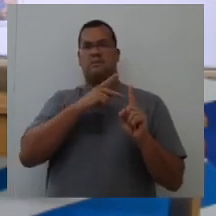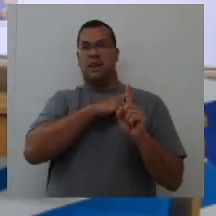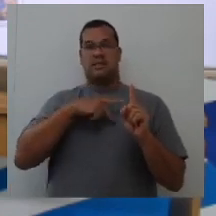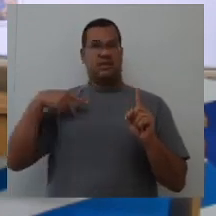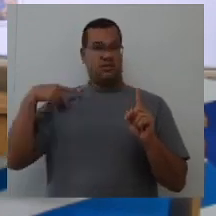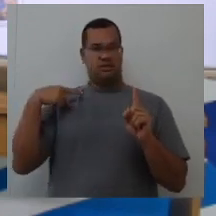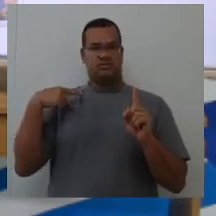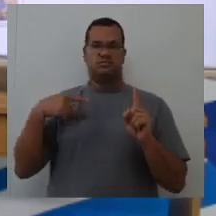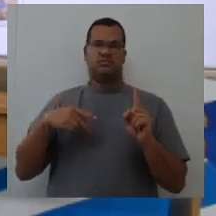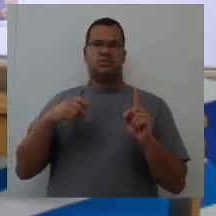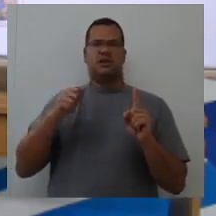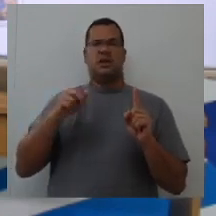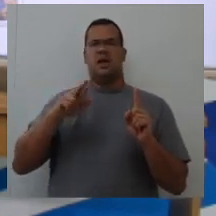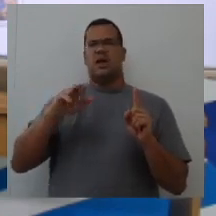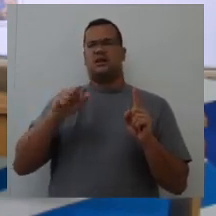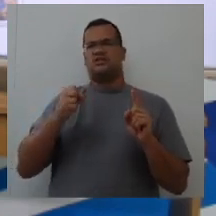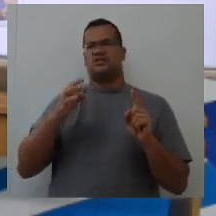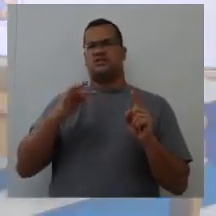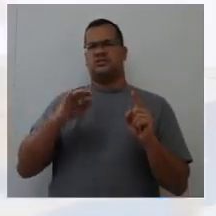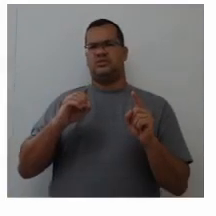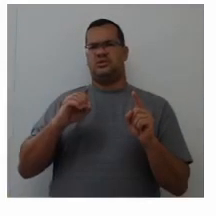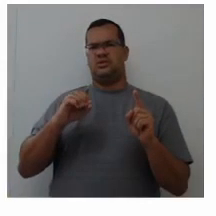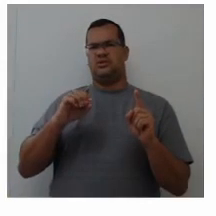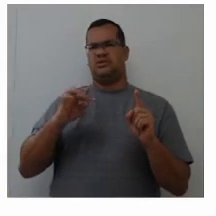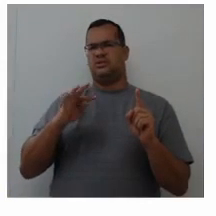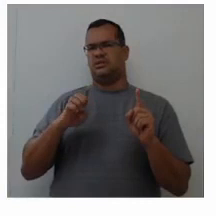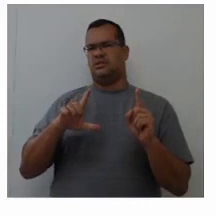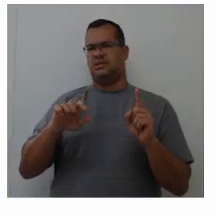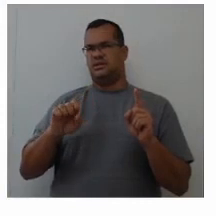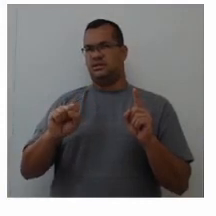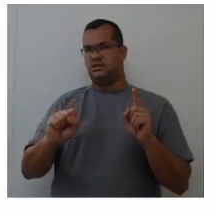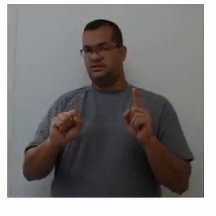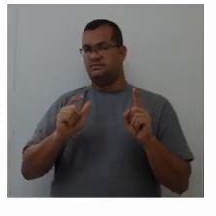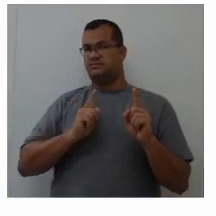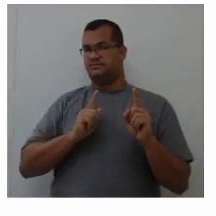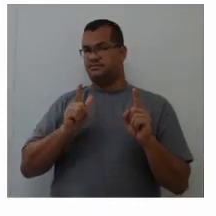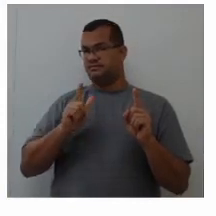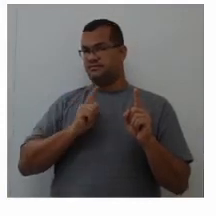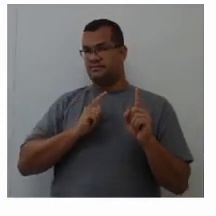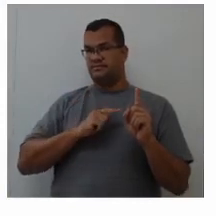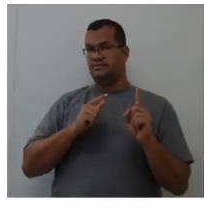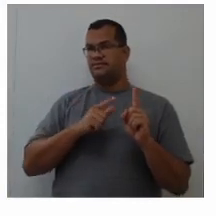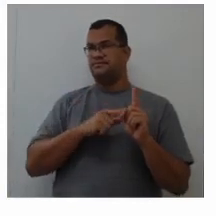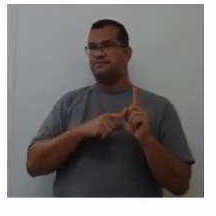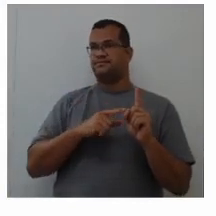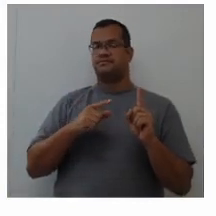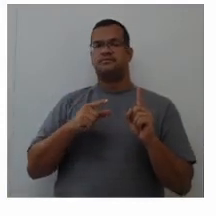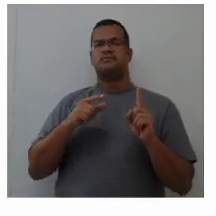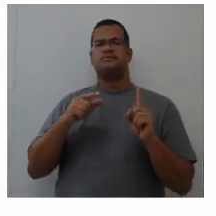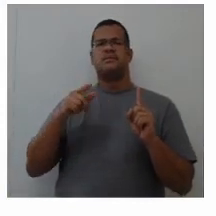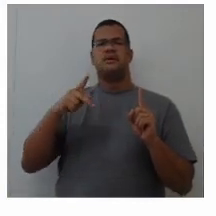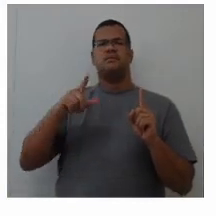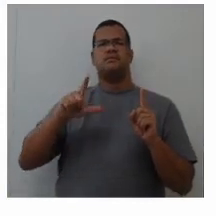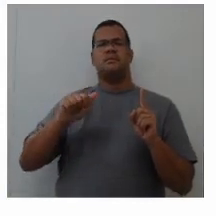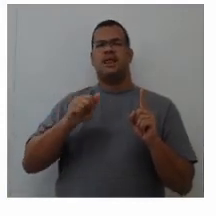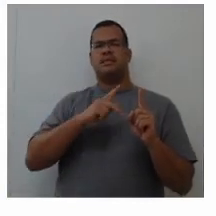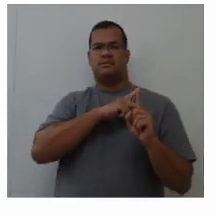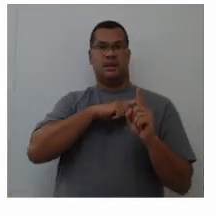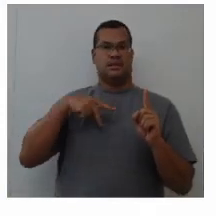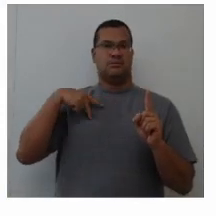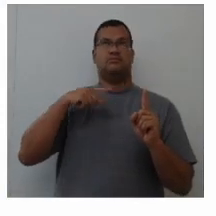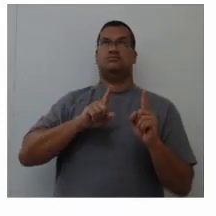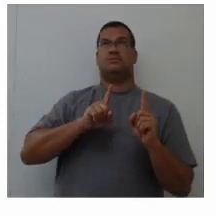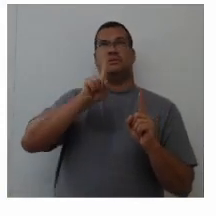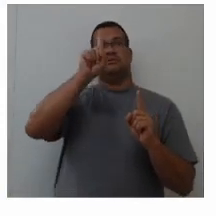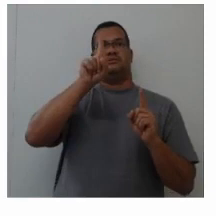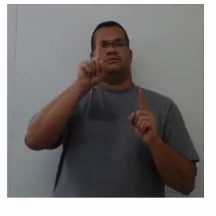que Platão, pode olhar a tela novamente aí. Veja, Platão ele aponta para cima, tá? Enquanto